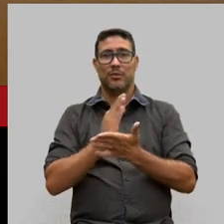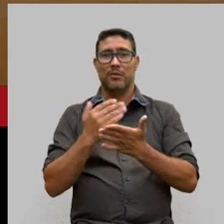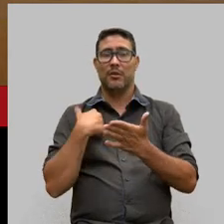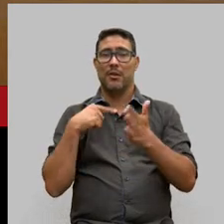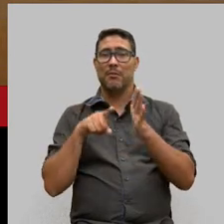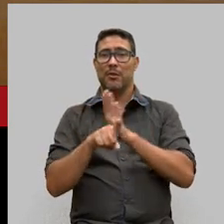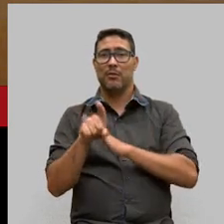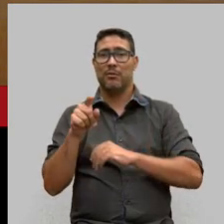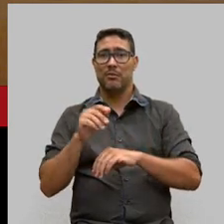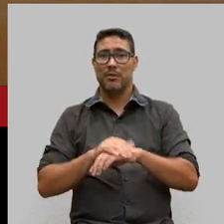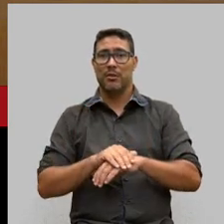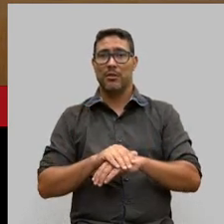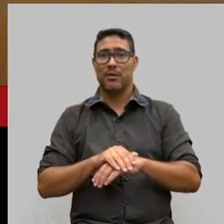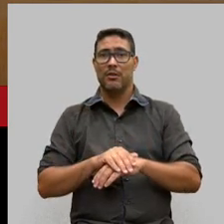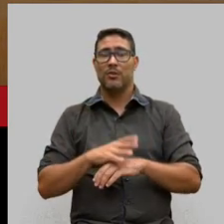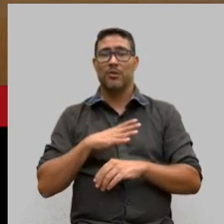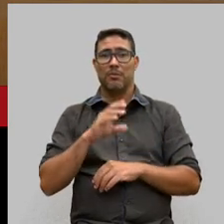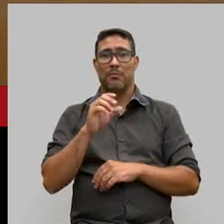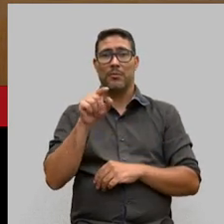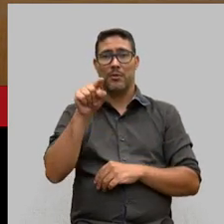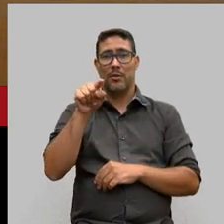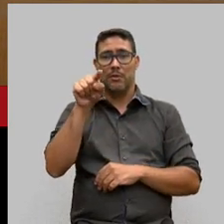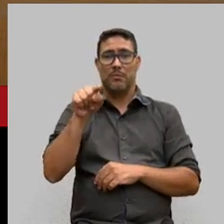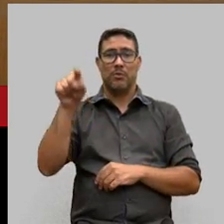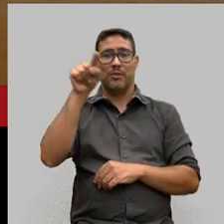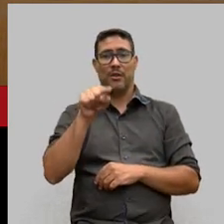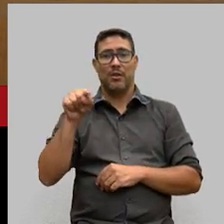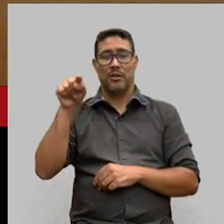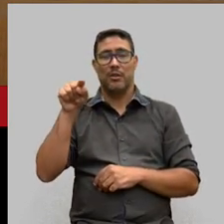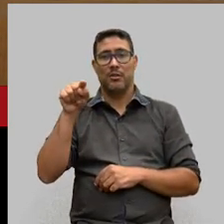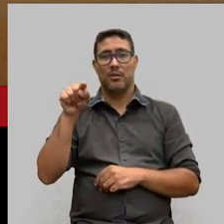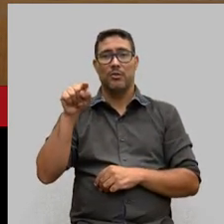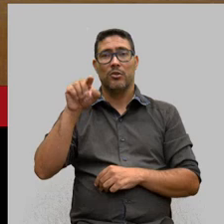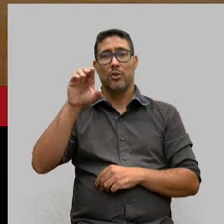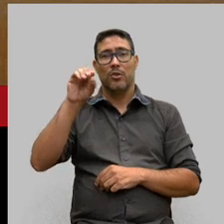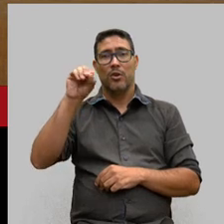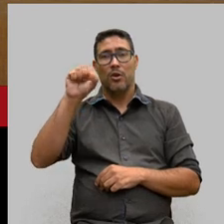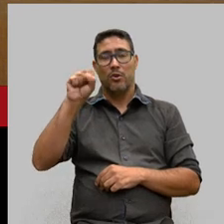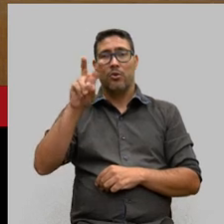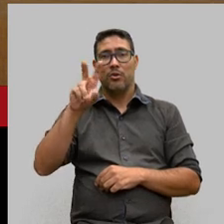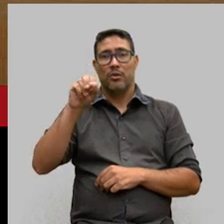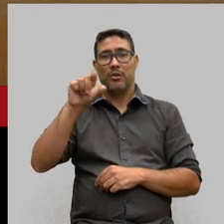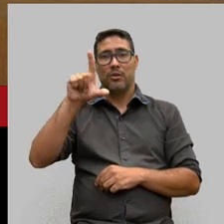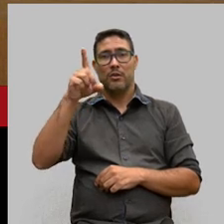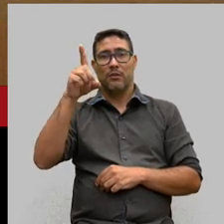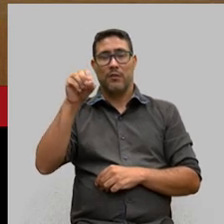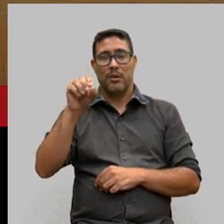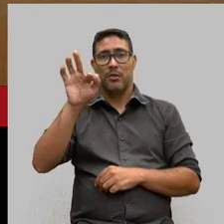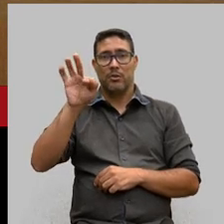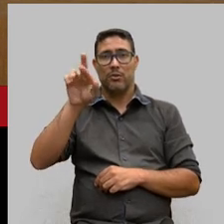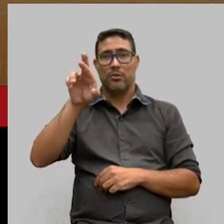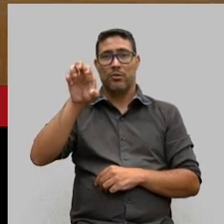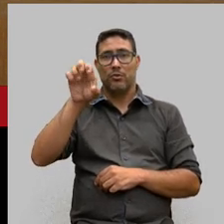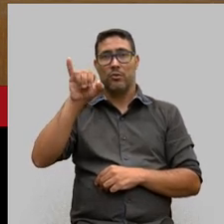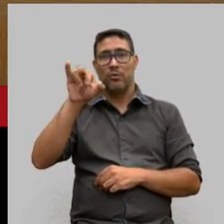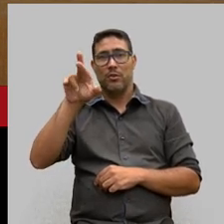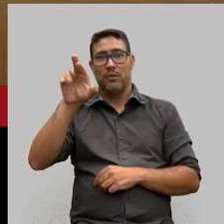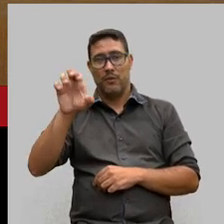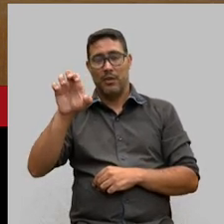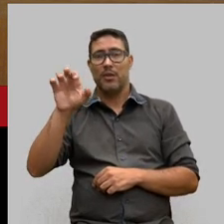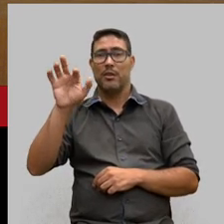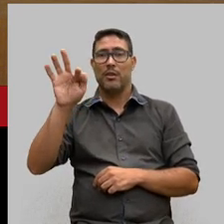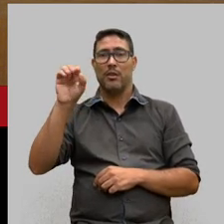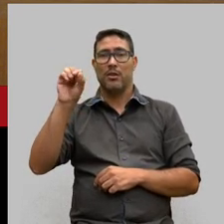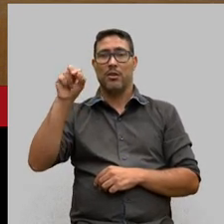meu Instagram queeram anotar eh Osvaldo Freire da Fonseca bem-vindos ao meu